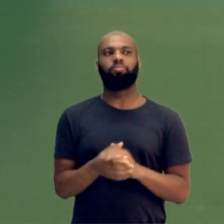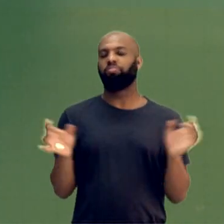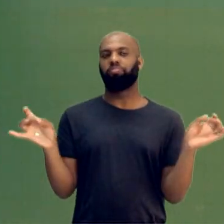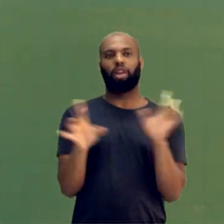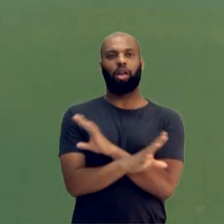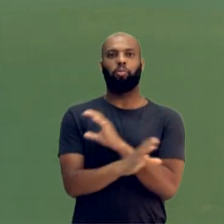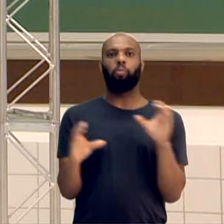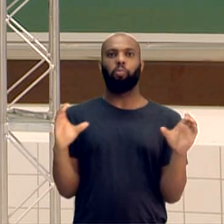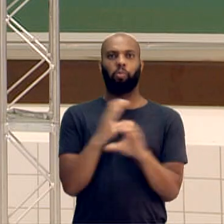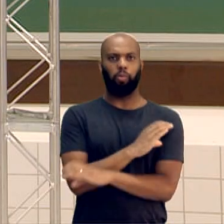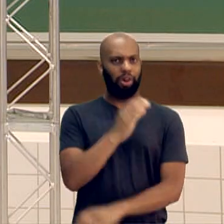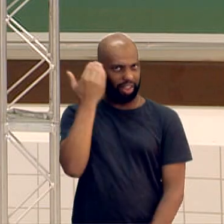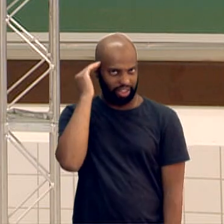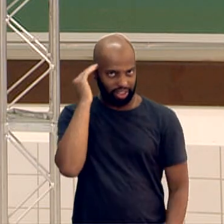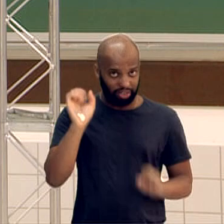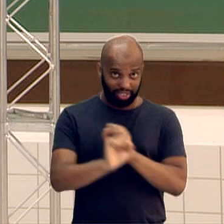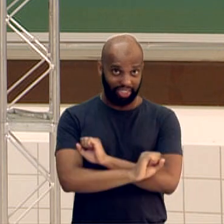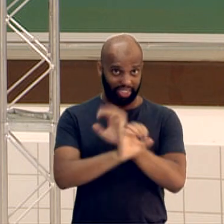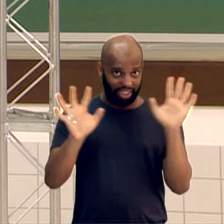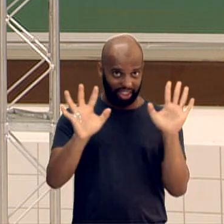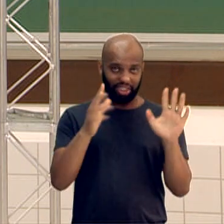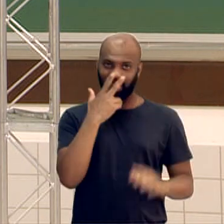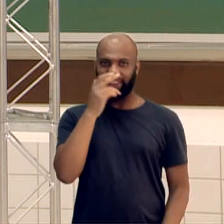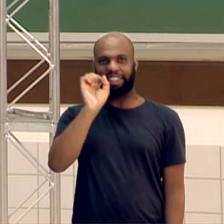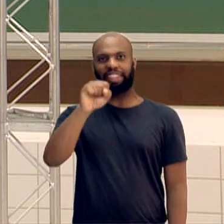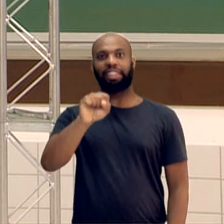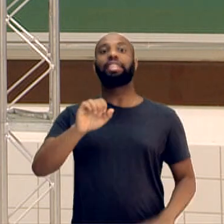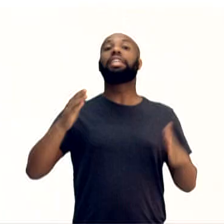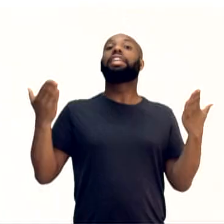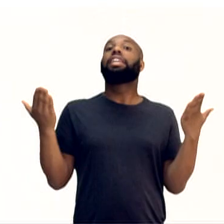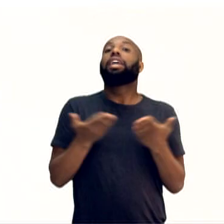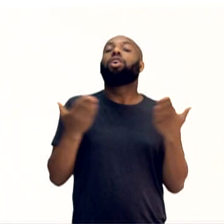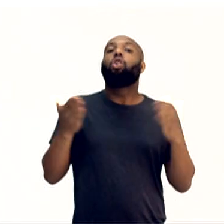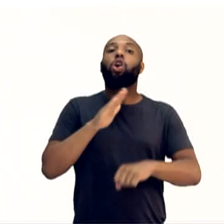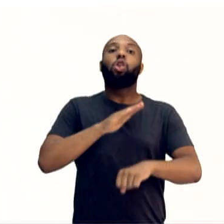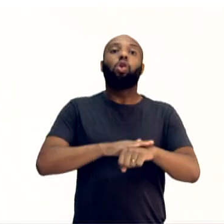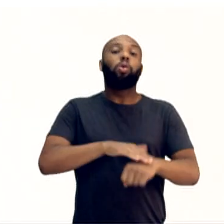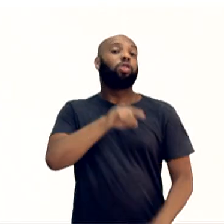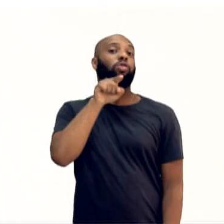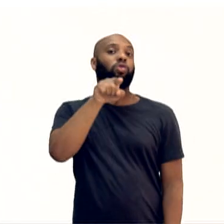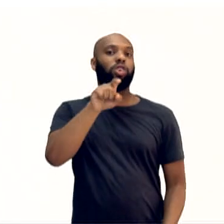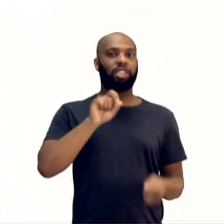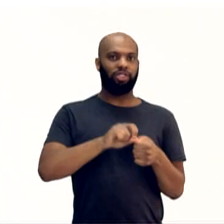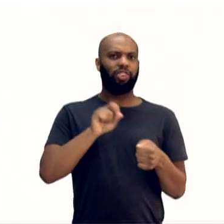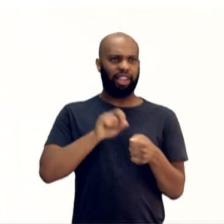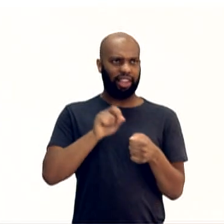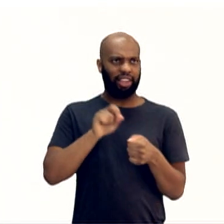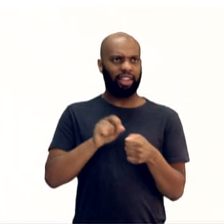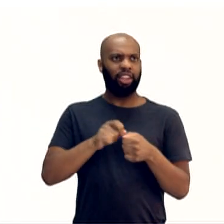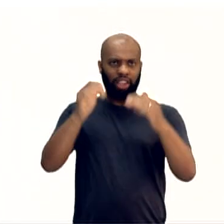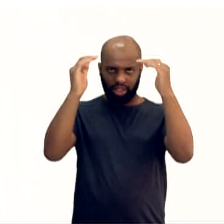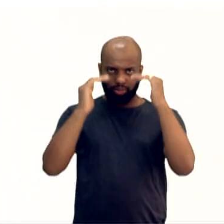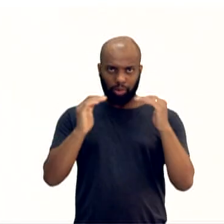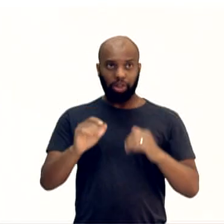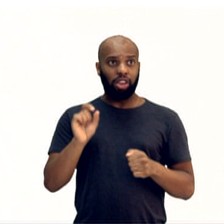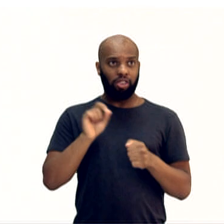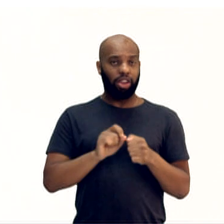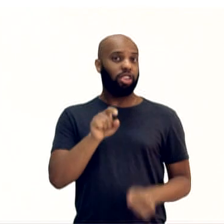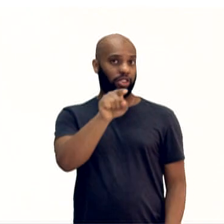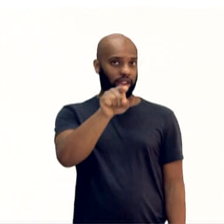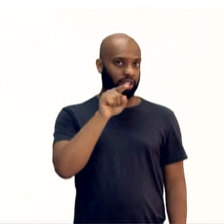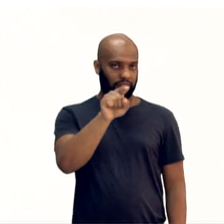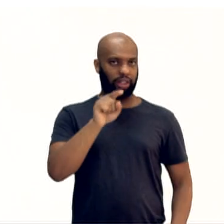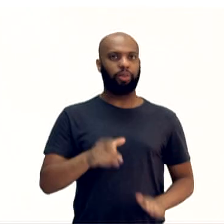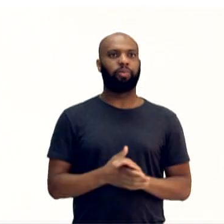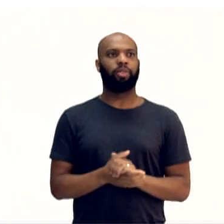Fechou. Entendeu? Acho que sim, né? Então agora é com vocês. Façam os próximos